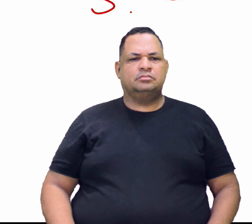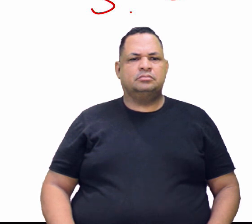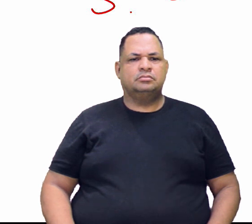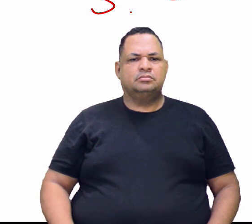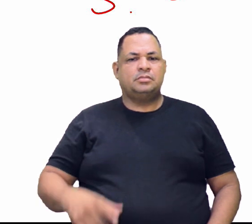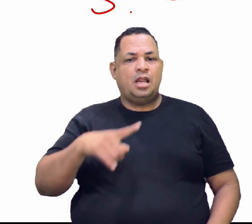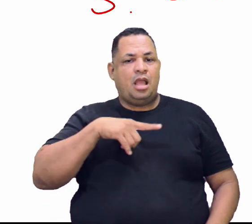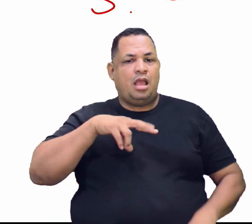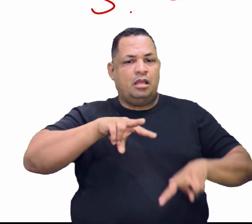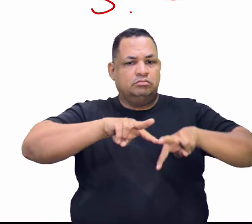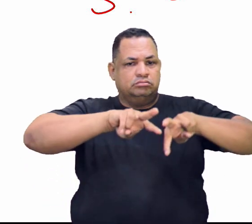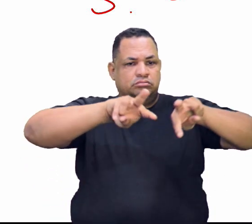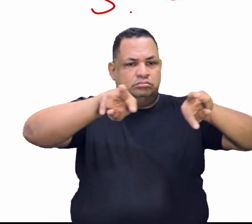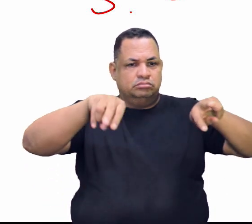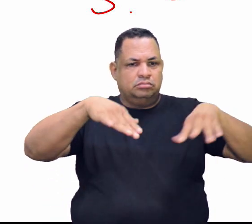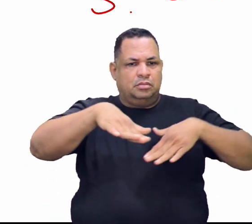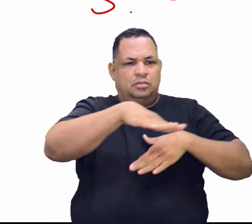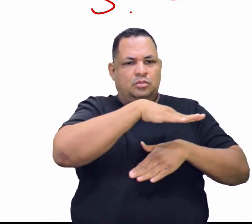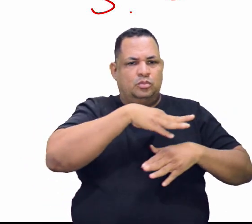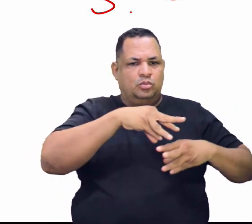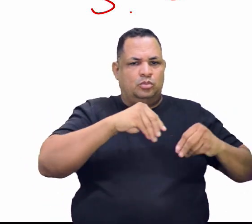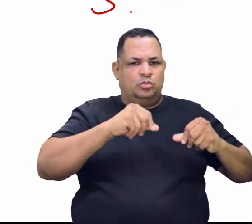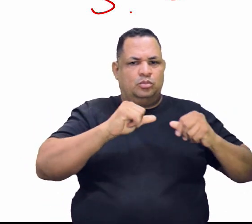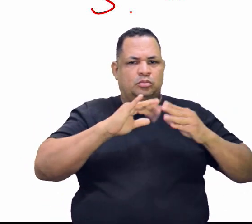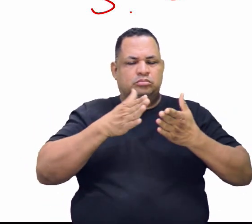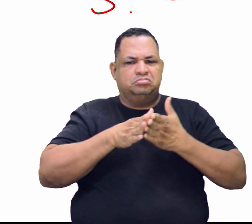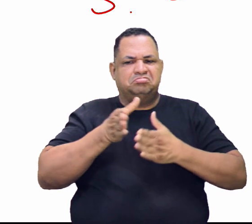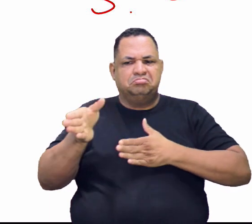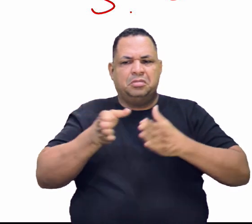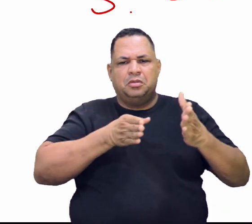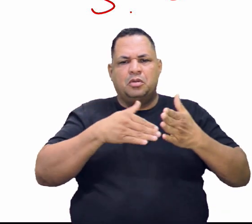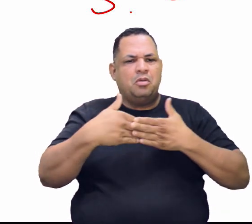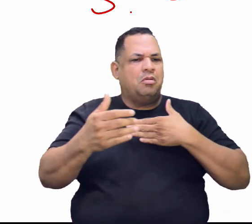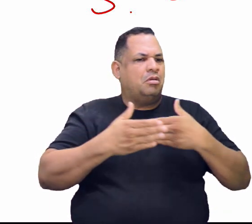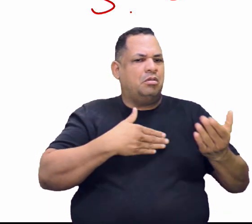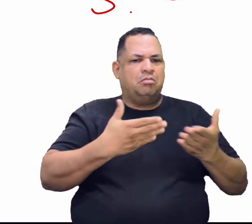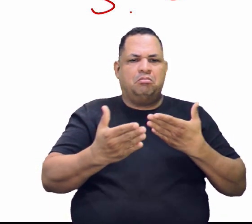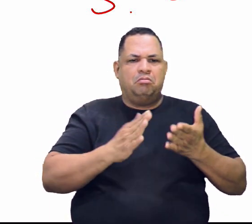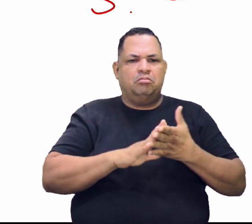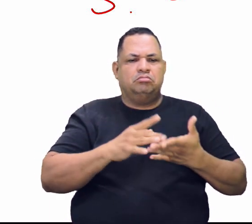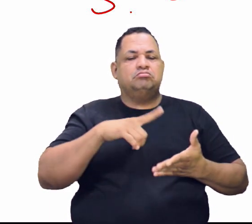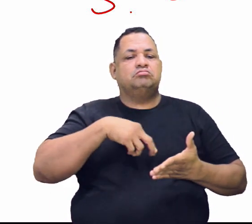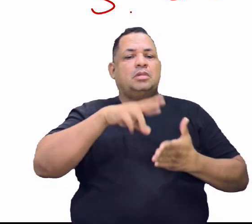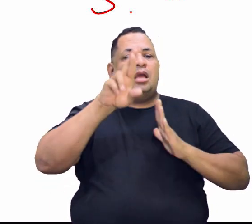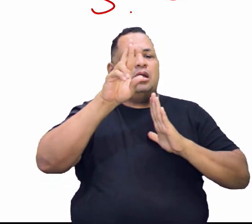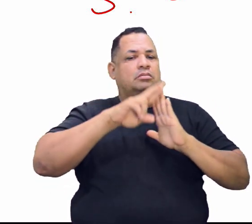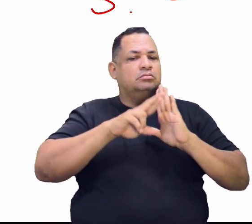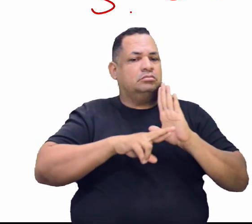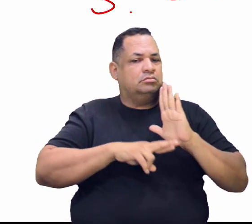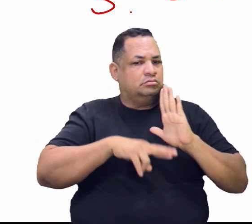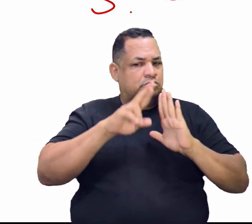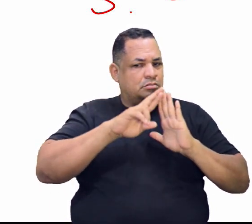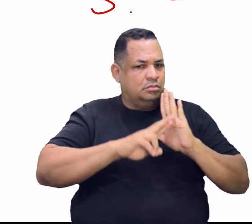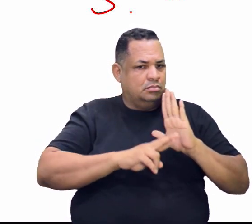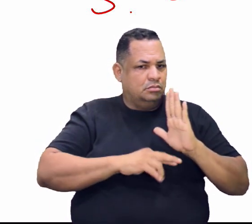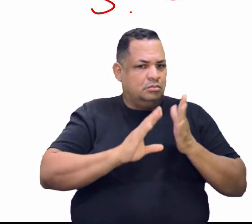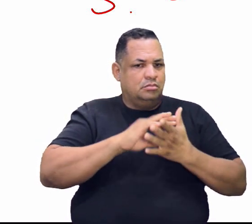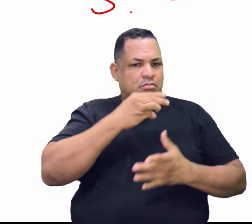cabia à exploração o terreno em todos os sentidos e direções, conforme está no relatório